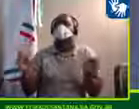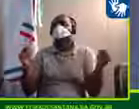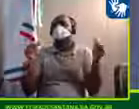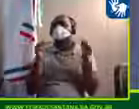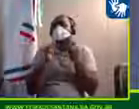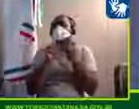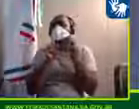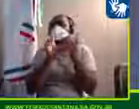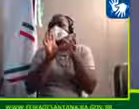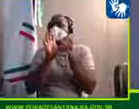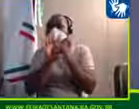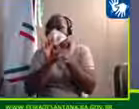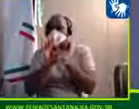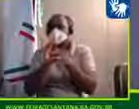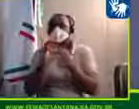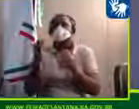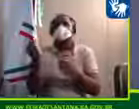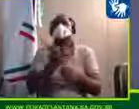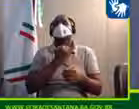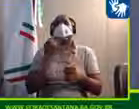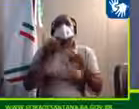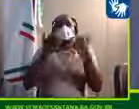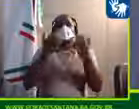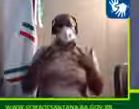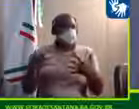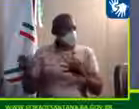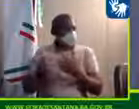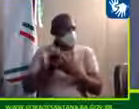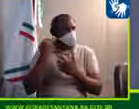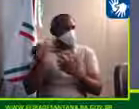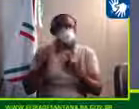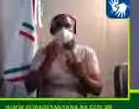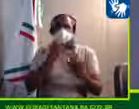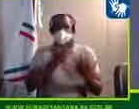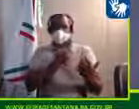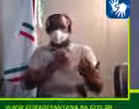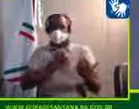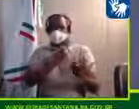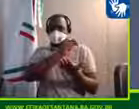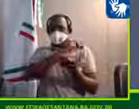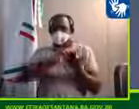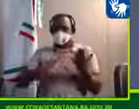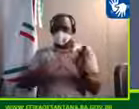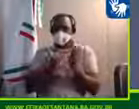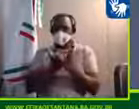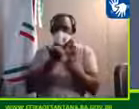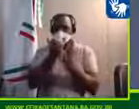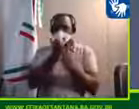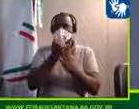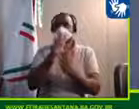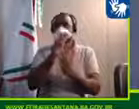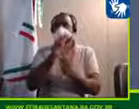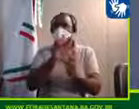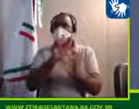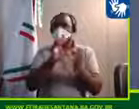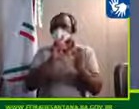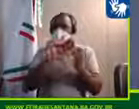relação aos números atuais de coronavírus, os números de ontem, no domingo,